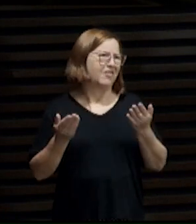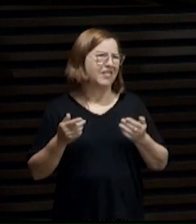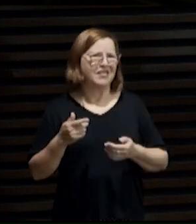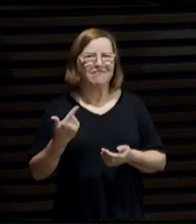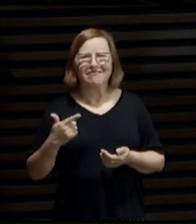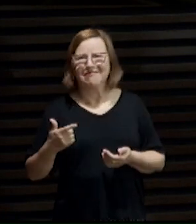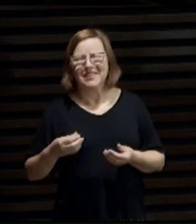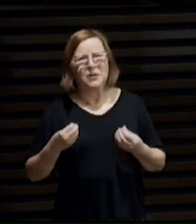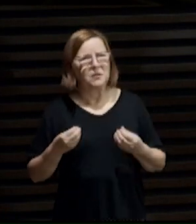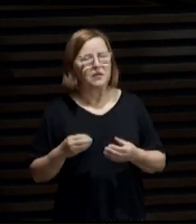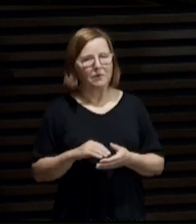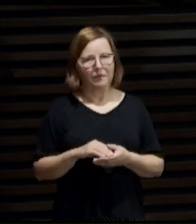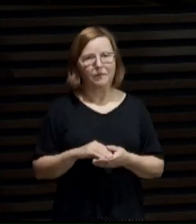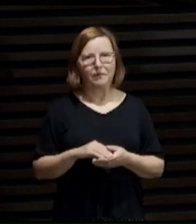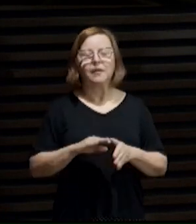Deus perdoa.